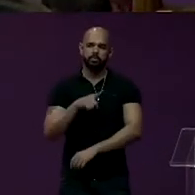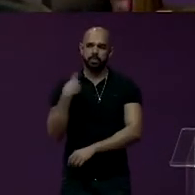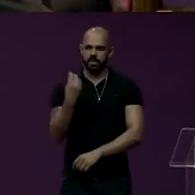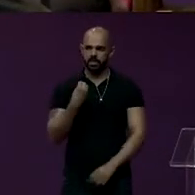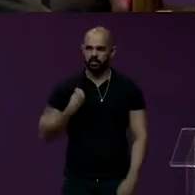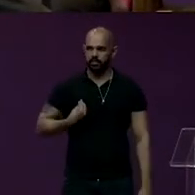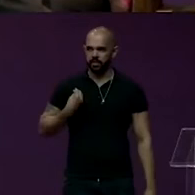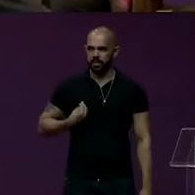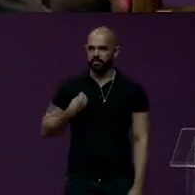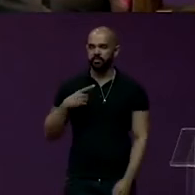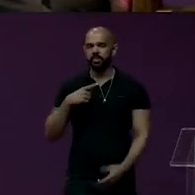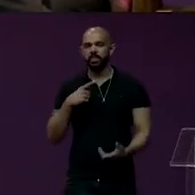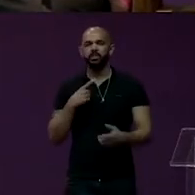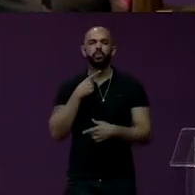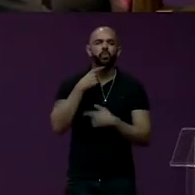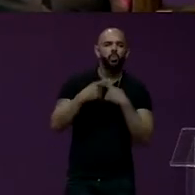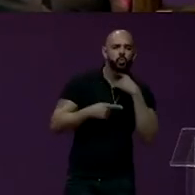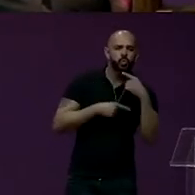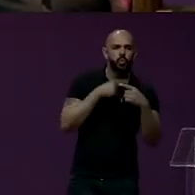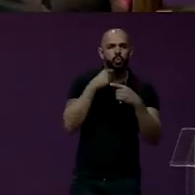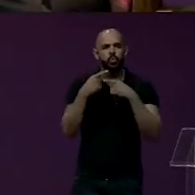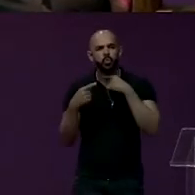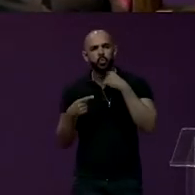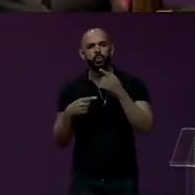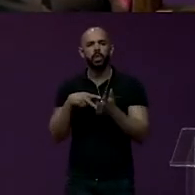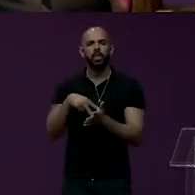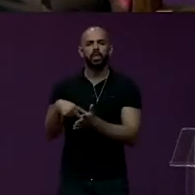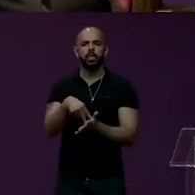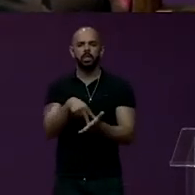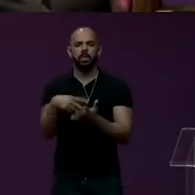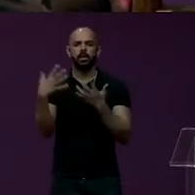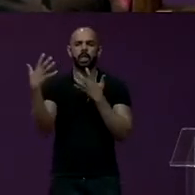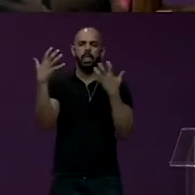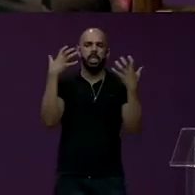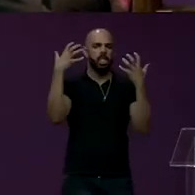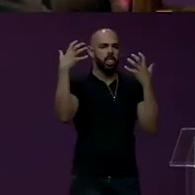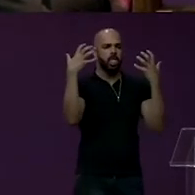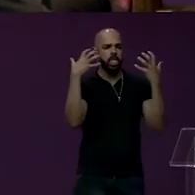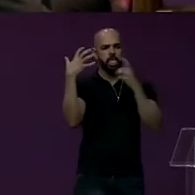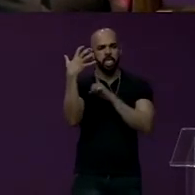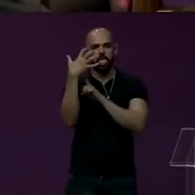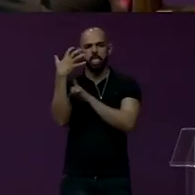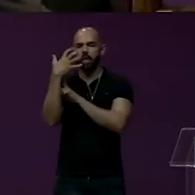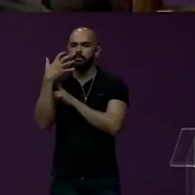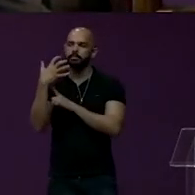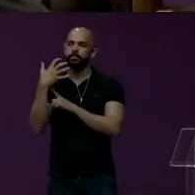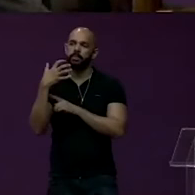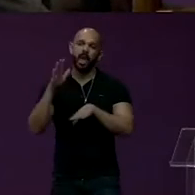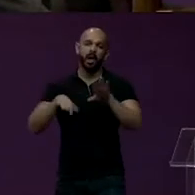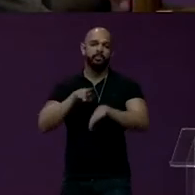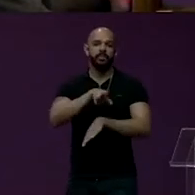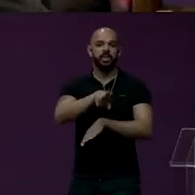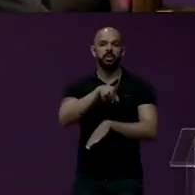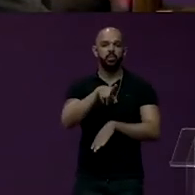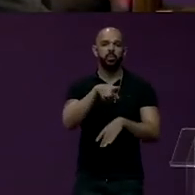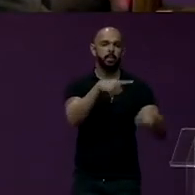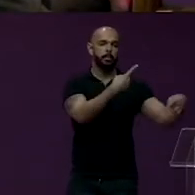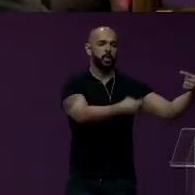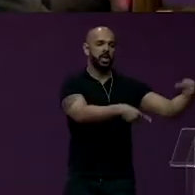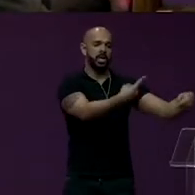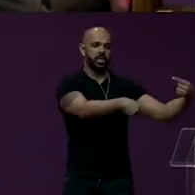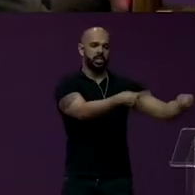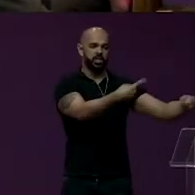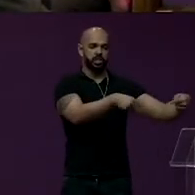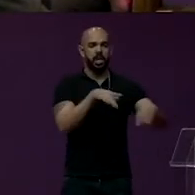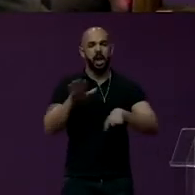gente vive de tantas incertezas, né? De tanta pressão também, nem todas ligadas à conjuntura